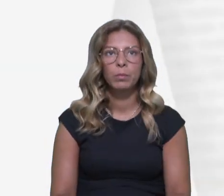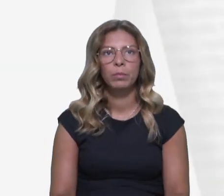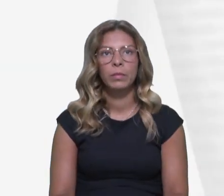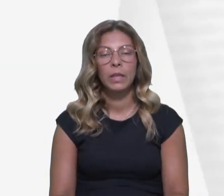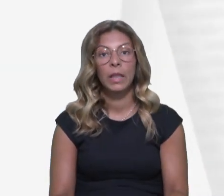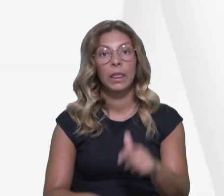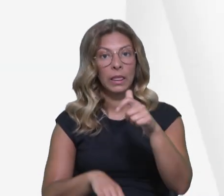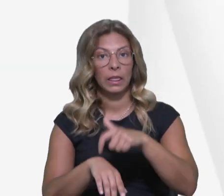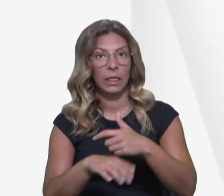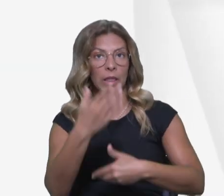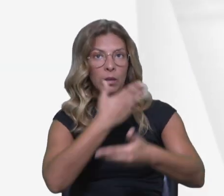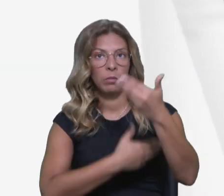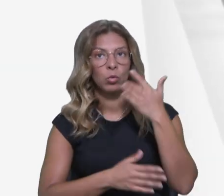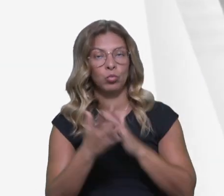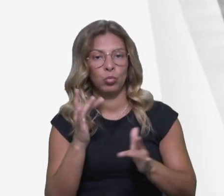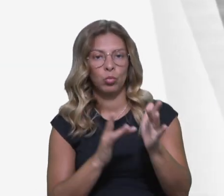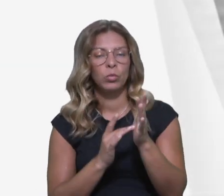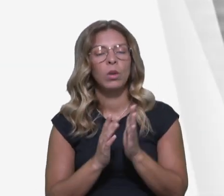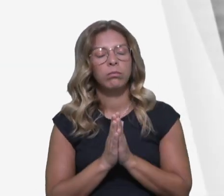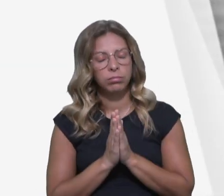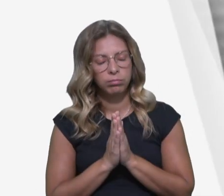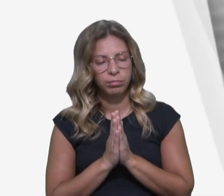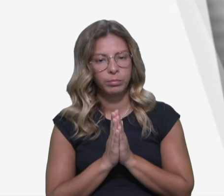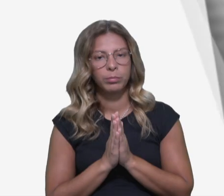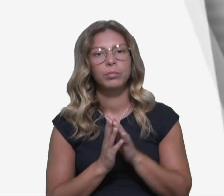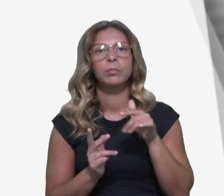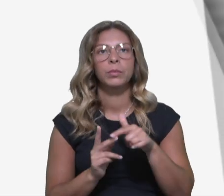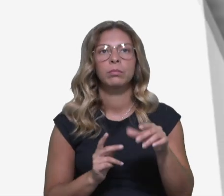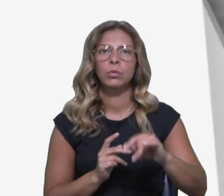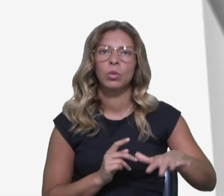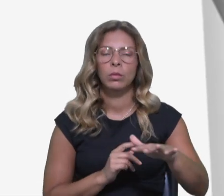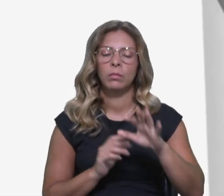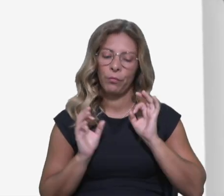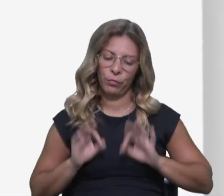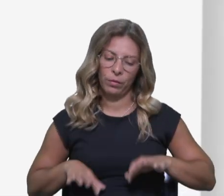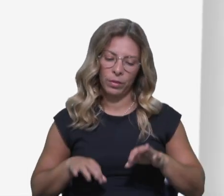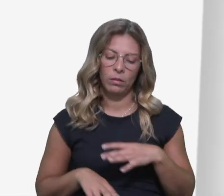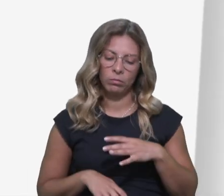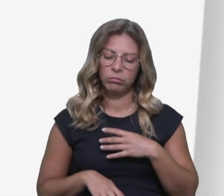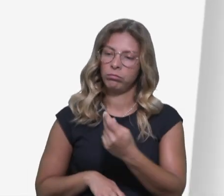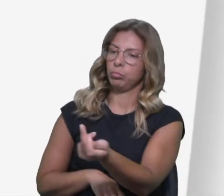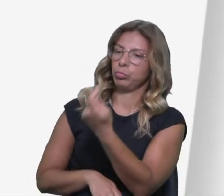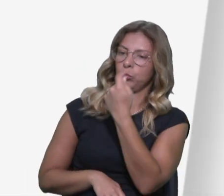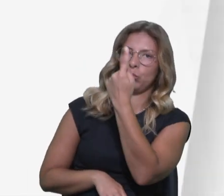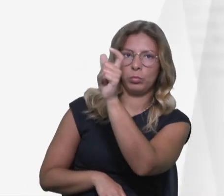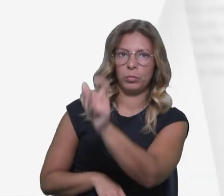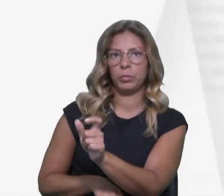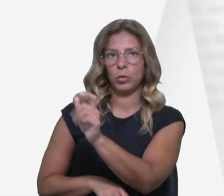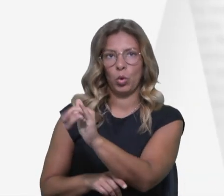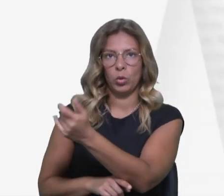Naquele tempo, estava Jesus em oração em certo lugar. Ao terminar, disse-lhe um dos discípulos: